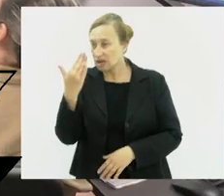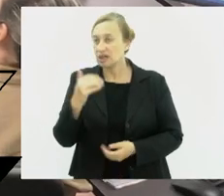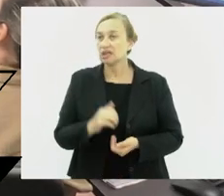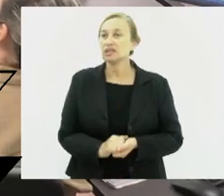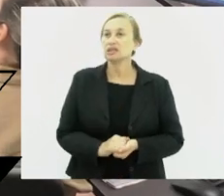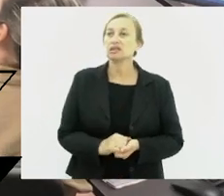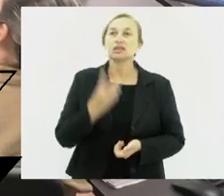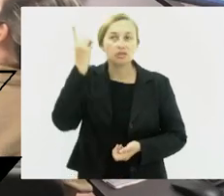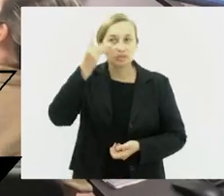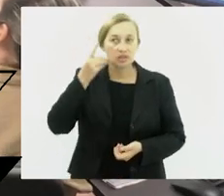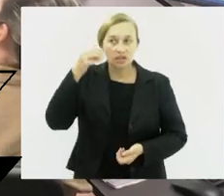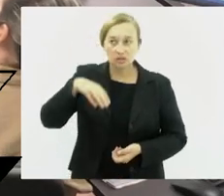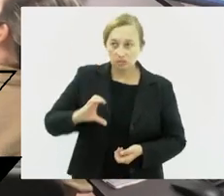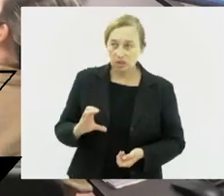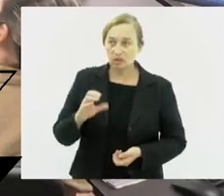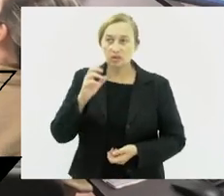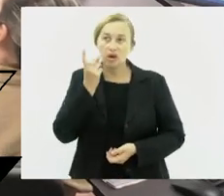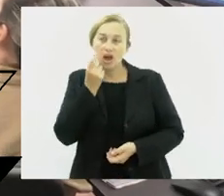Vieira,